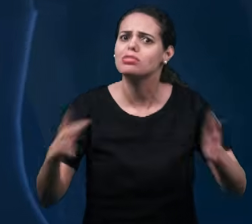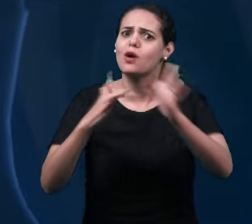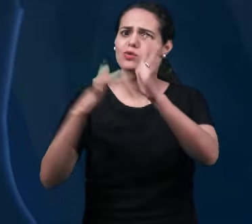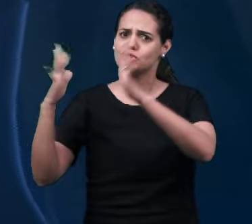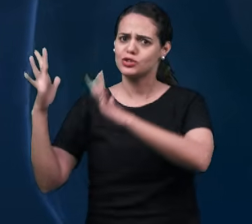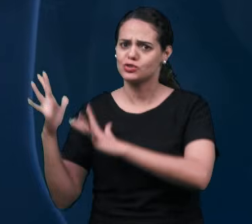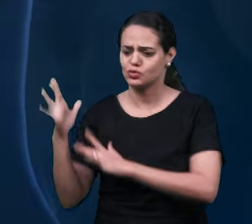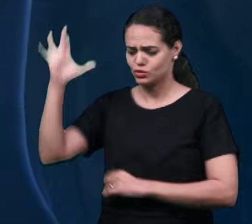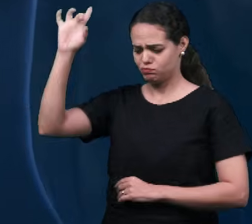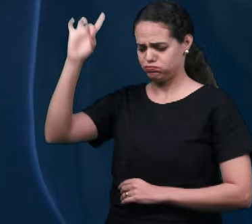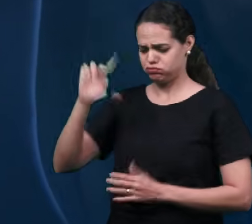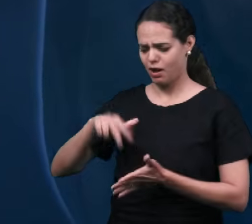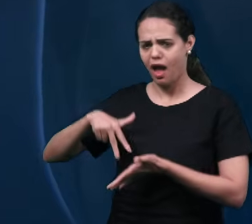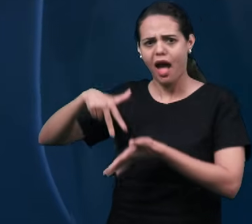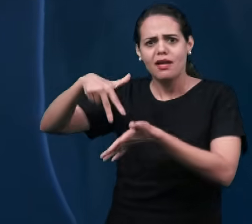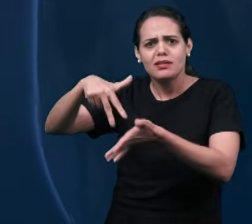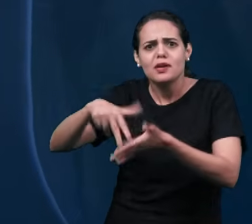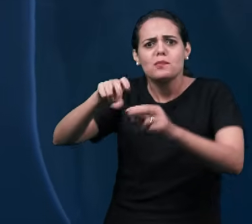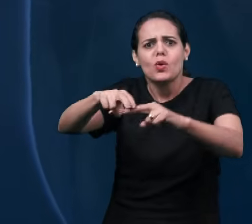salvar e